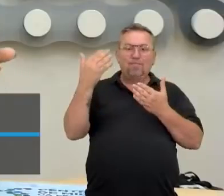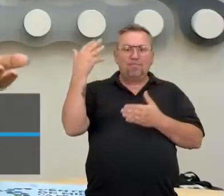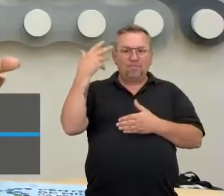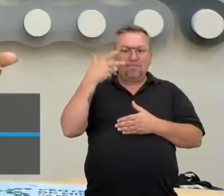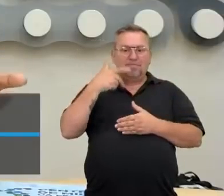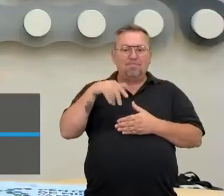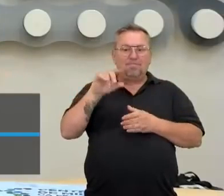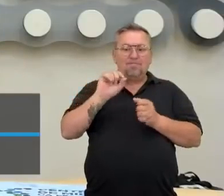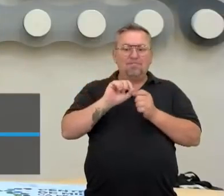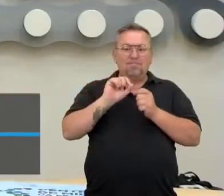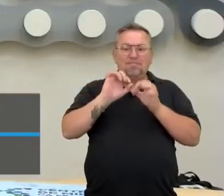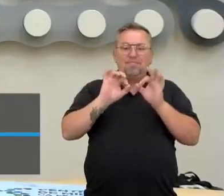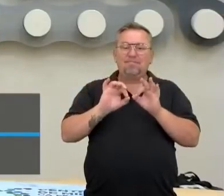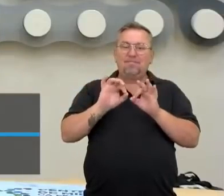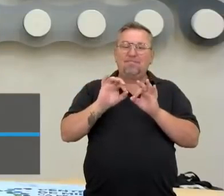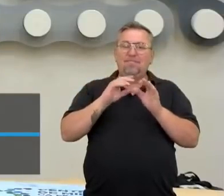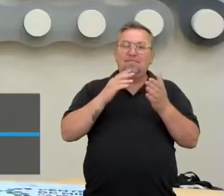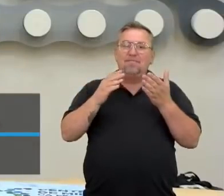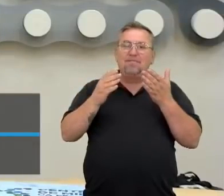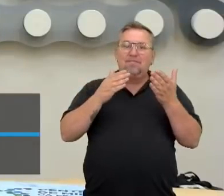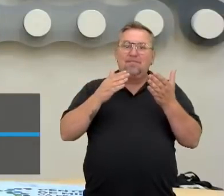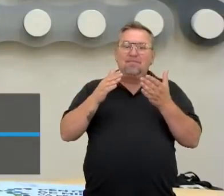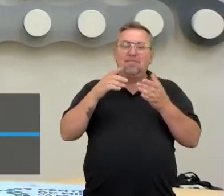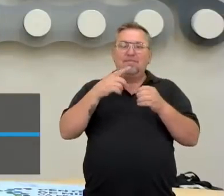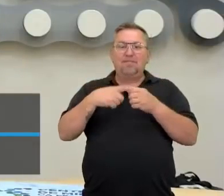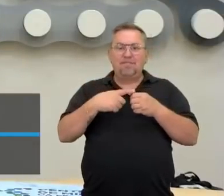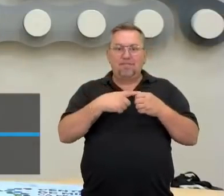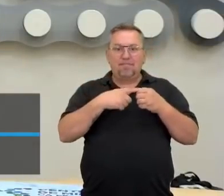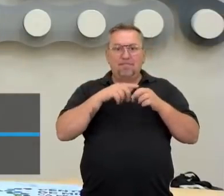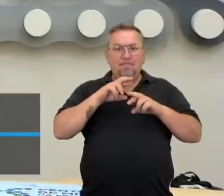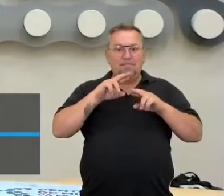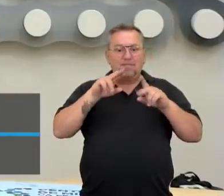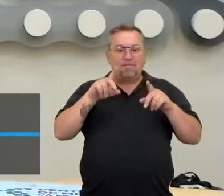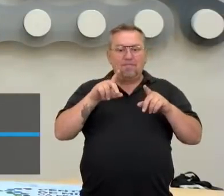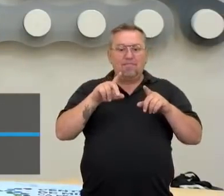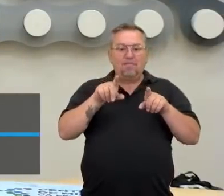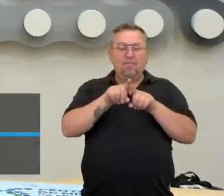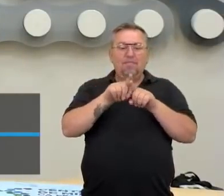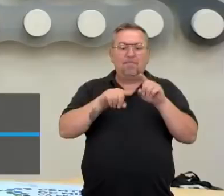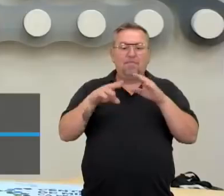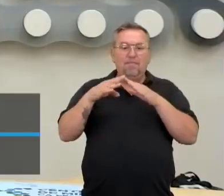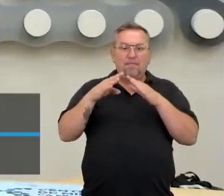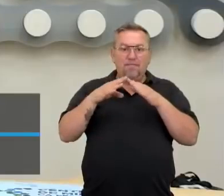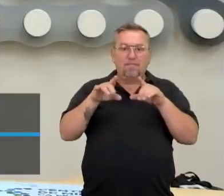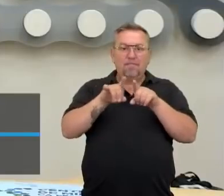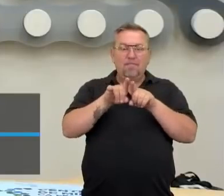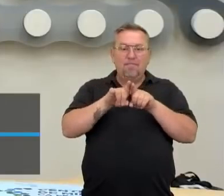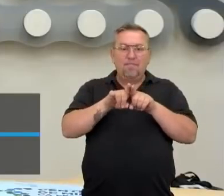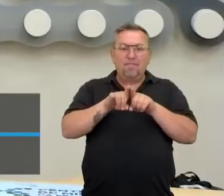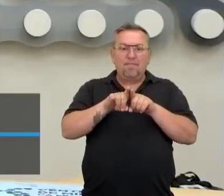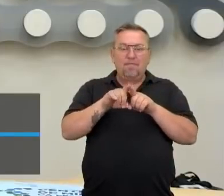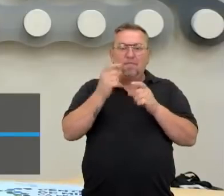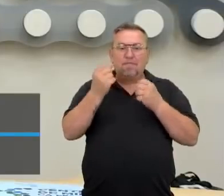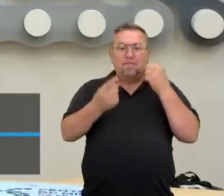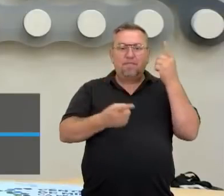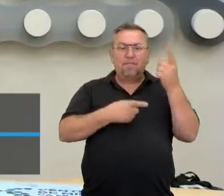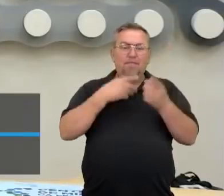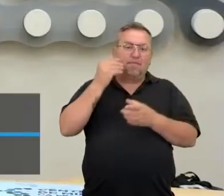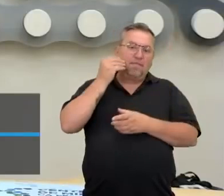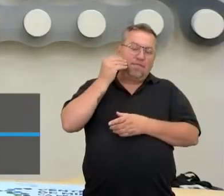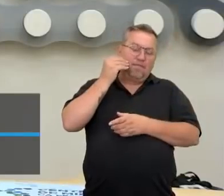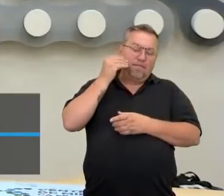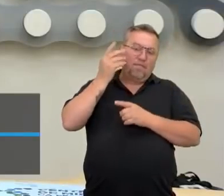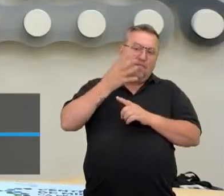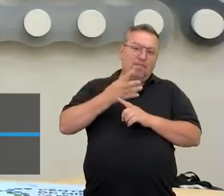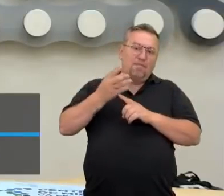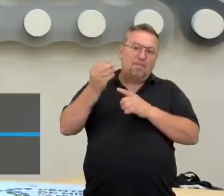do lado. Então, fazendo esse paralelo aí, uma cidade destruída, um muro destruído, as casas, né, ali, e alguém tentando, através da